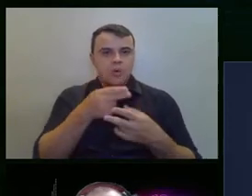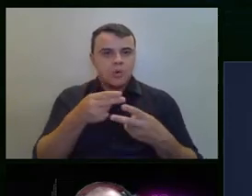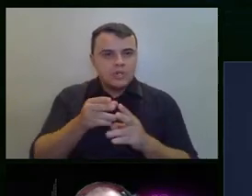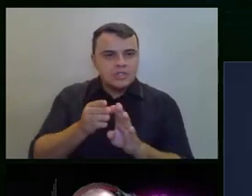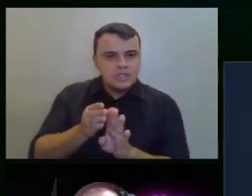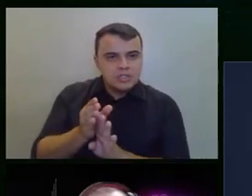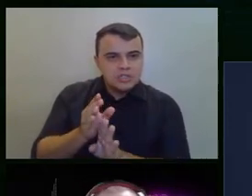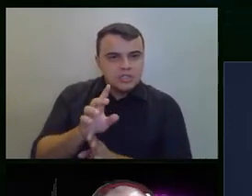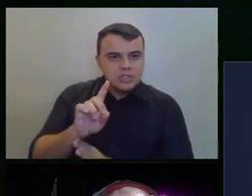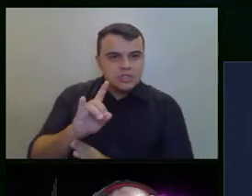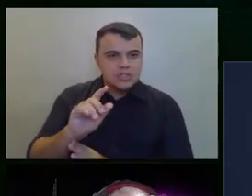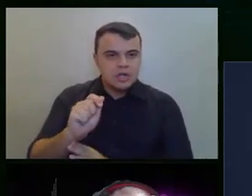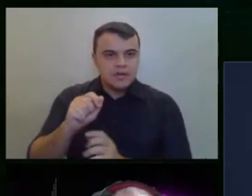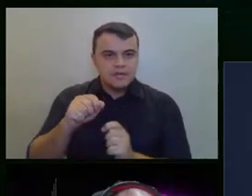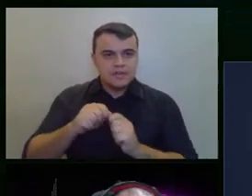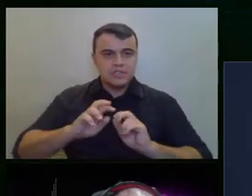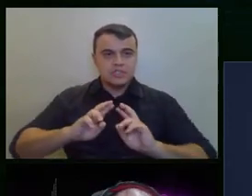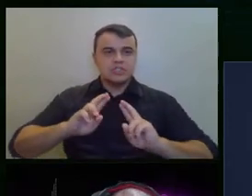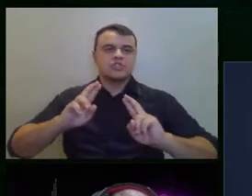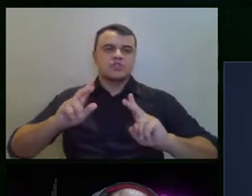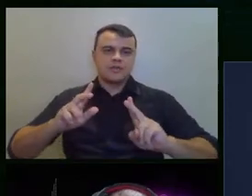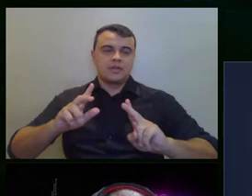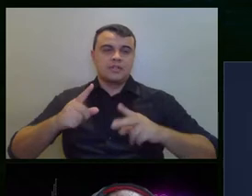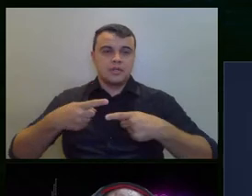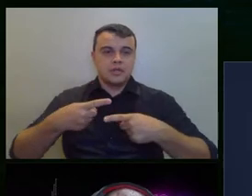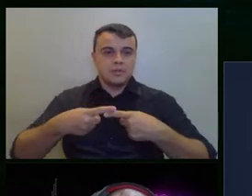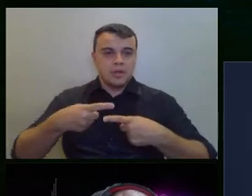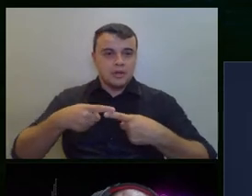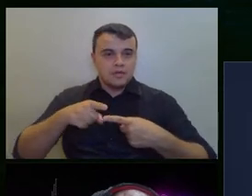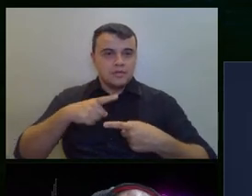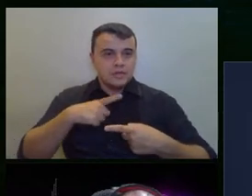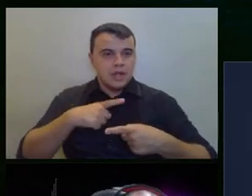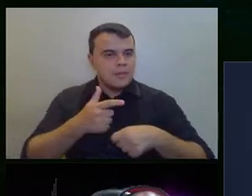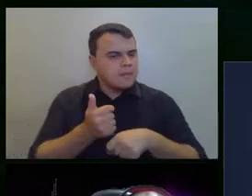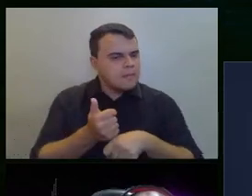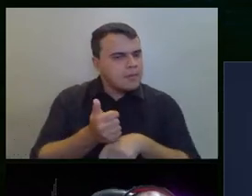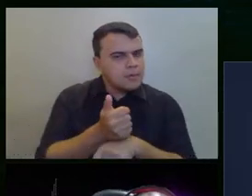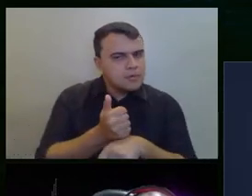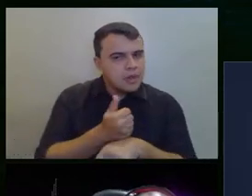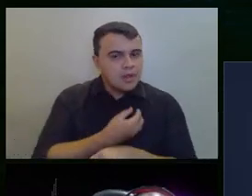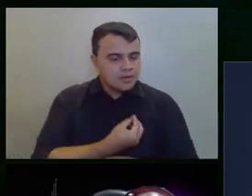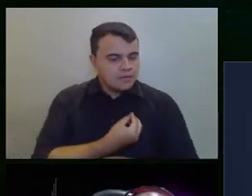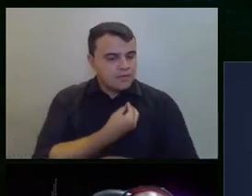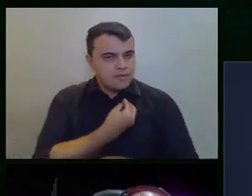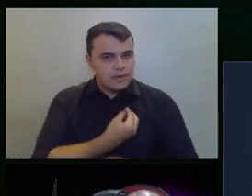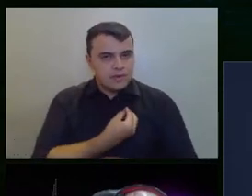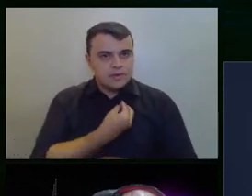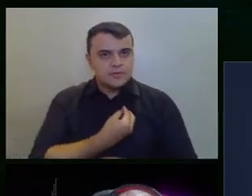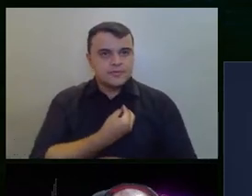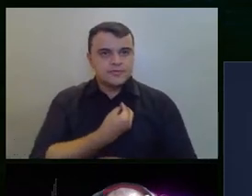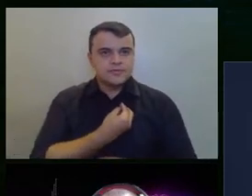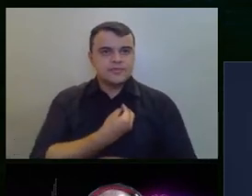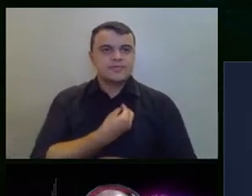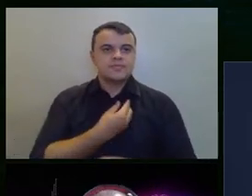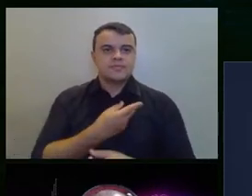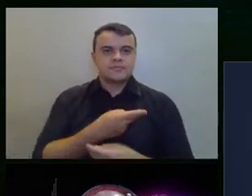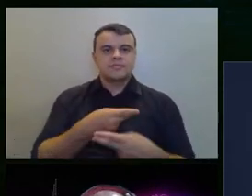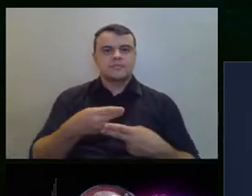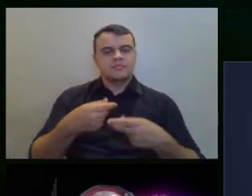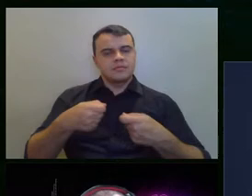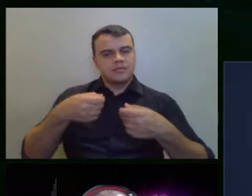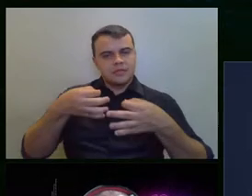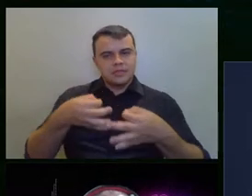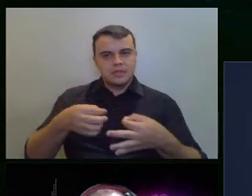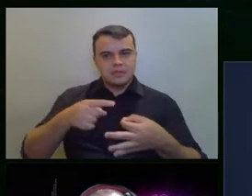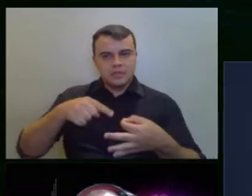dicas e truques que fazem as diferenças então justamente porque você tem profissionais tão vivendo esse conteúdo a gente